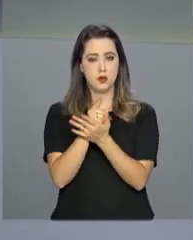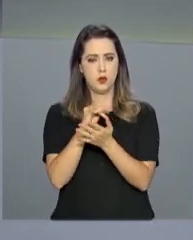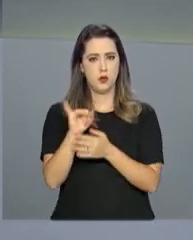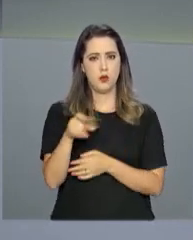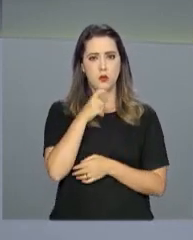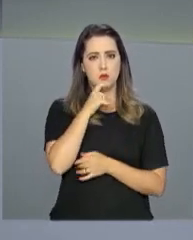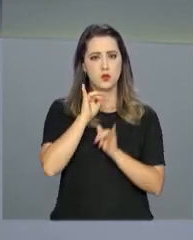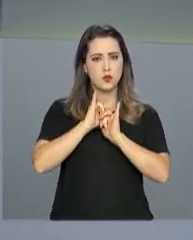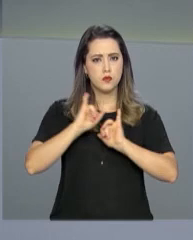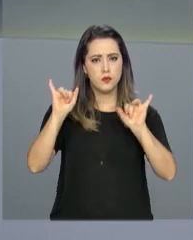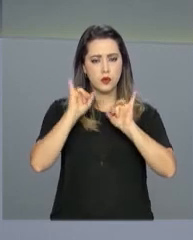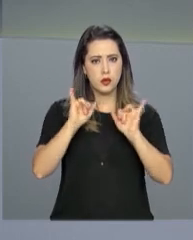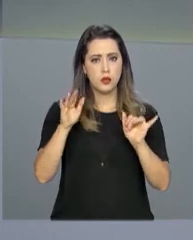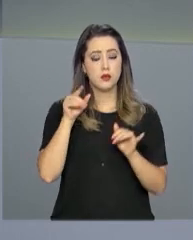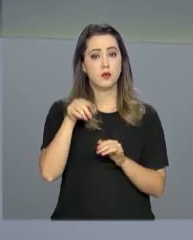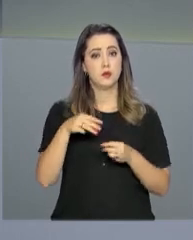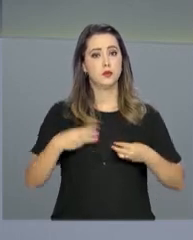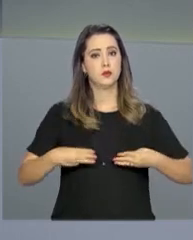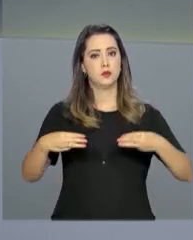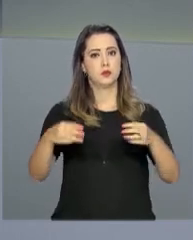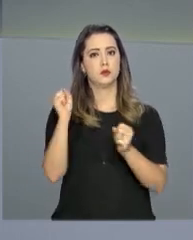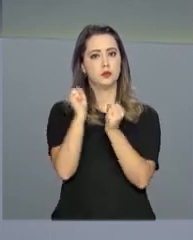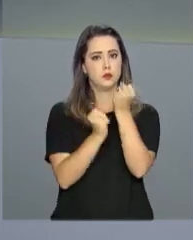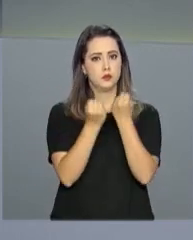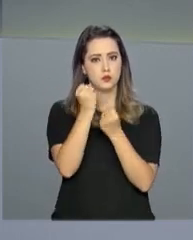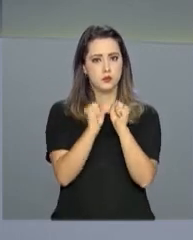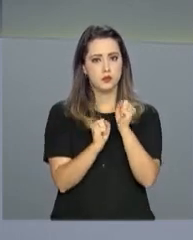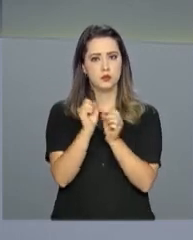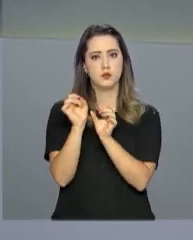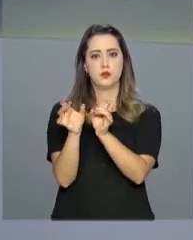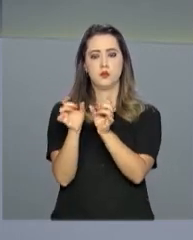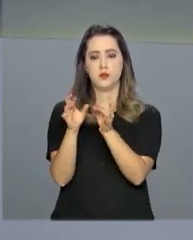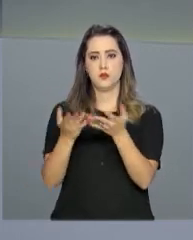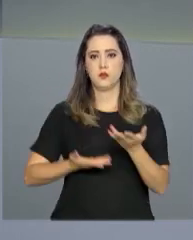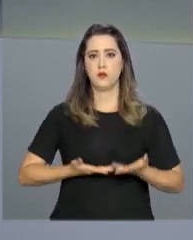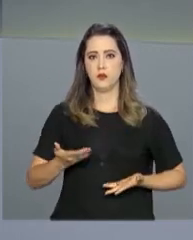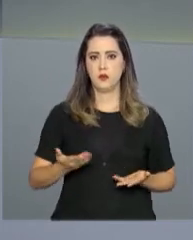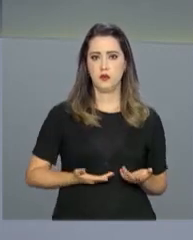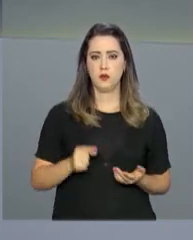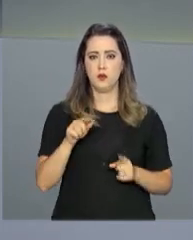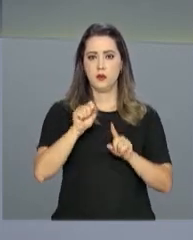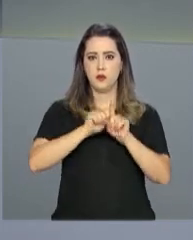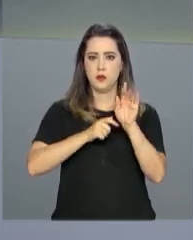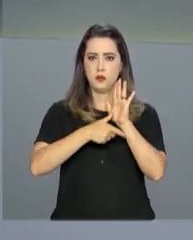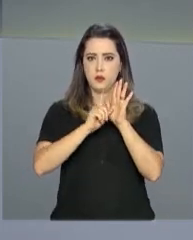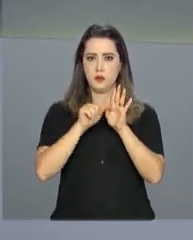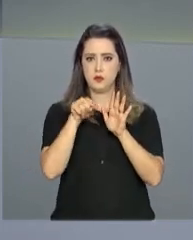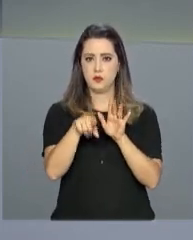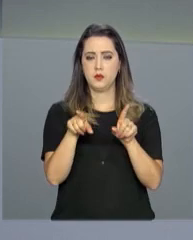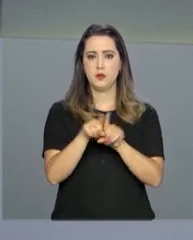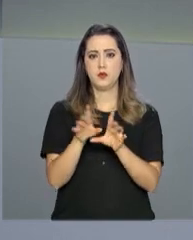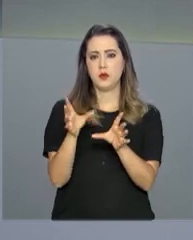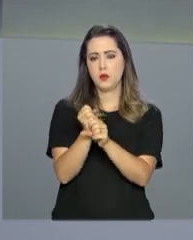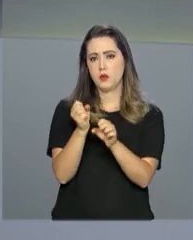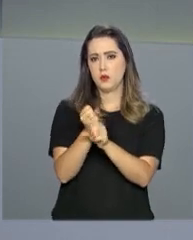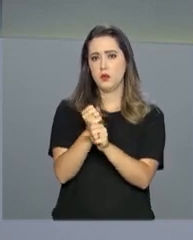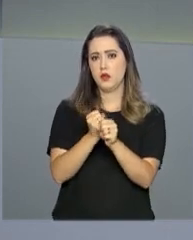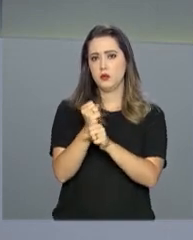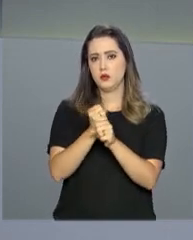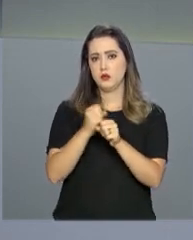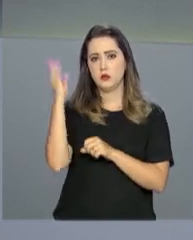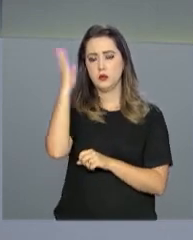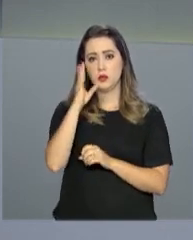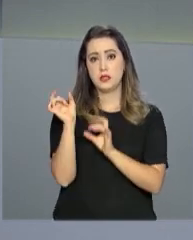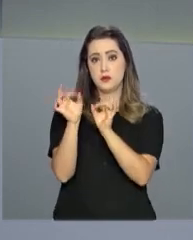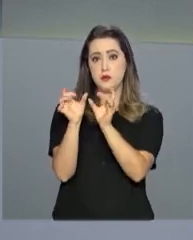foi divulgado agora há pouco pelo Ministério da Indústria, Comércio Exterior e Serviços. No mês passado e também no acumulado do ano, o